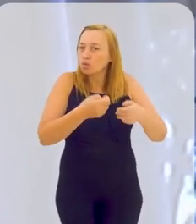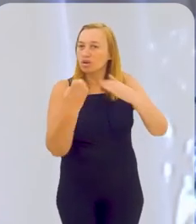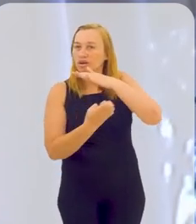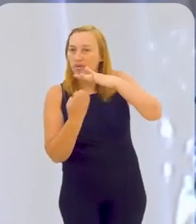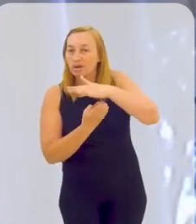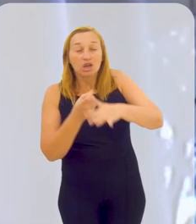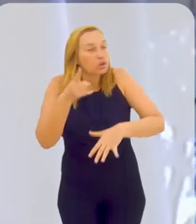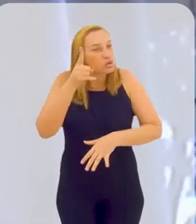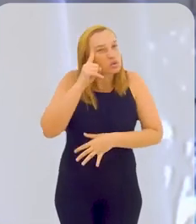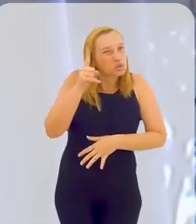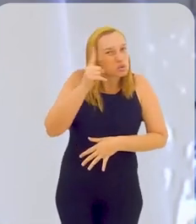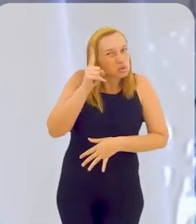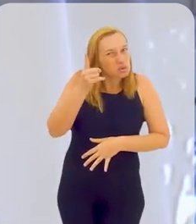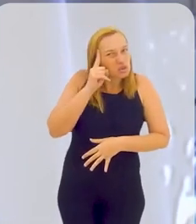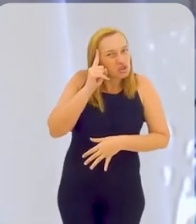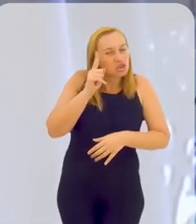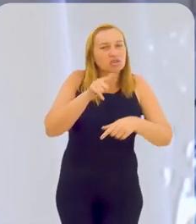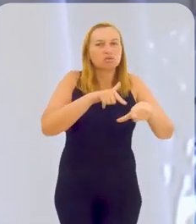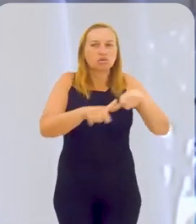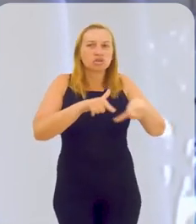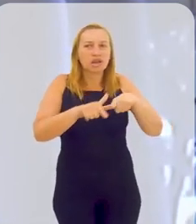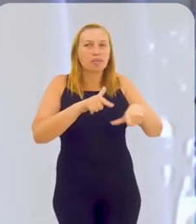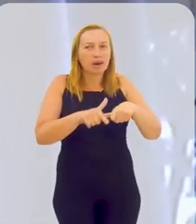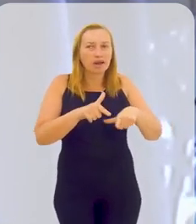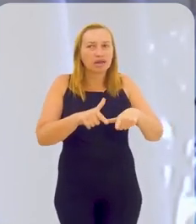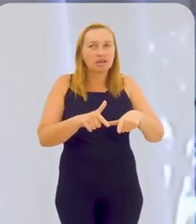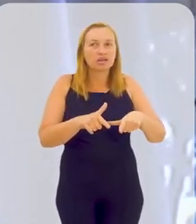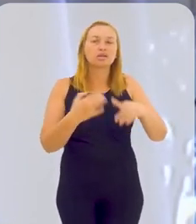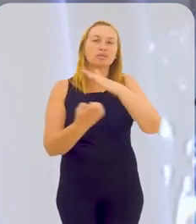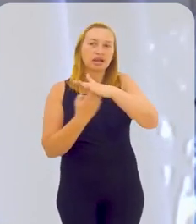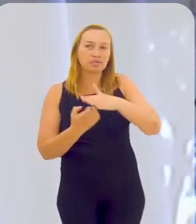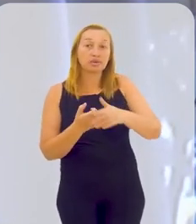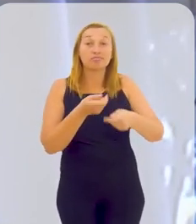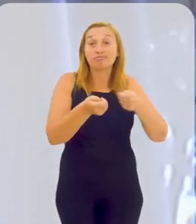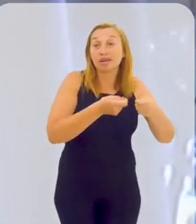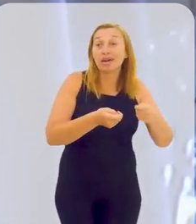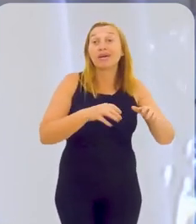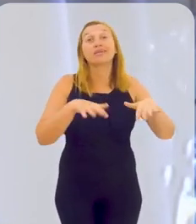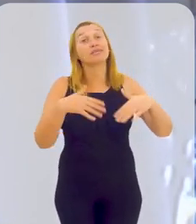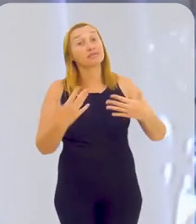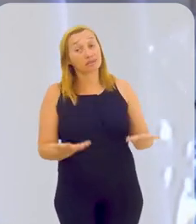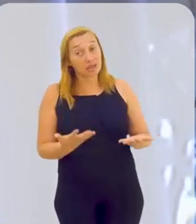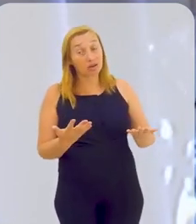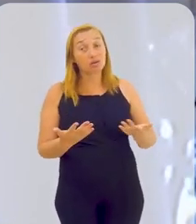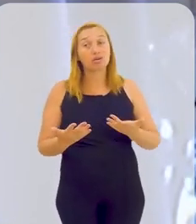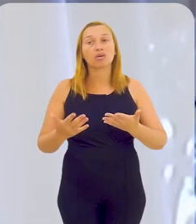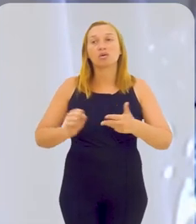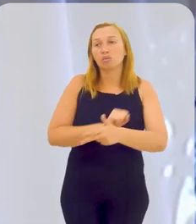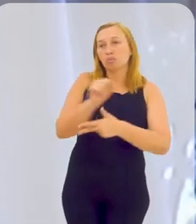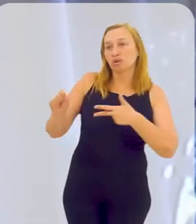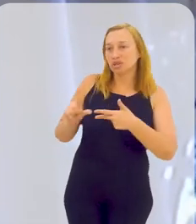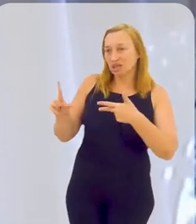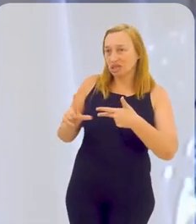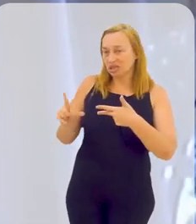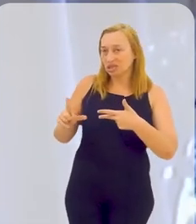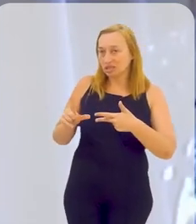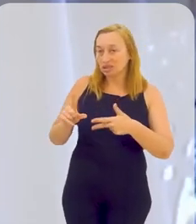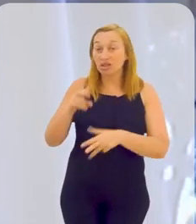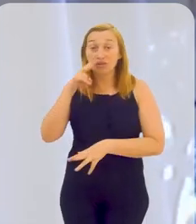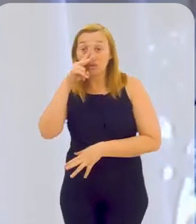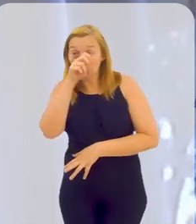dia, a regulação do serviço prevista pela agência reguladora. E aí a ação do Poder Legislativo tem que